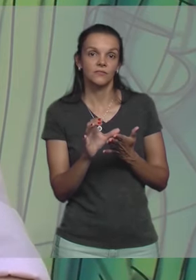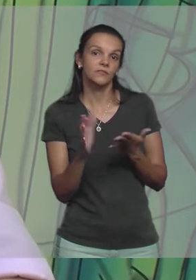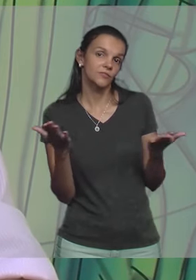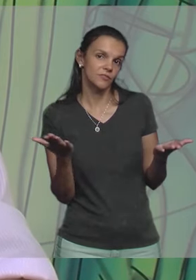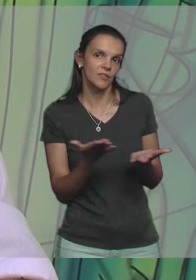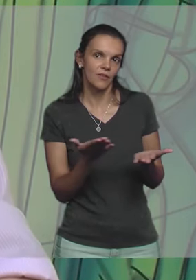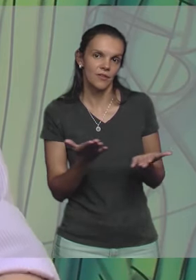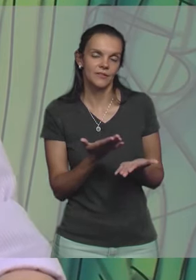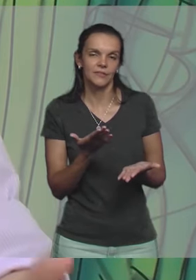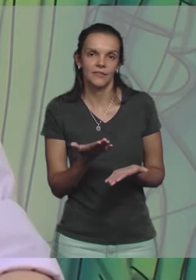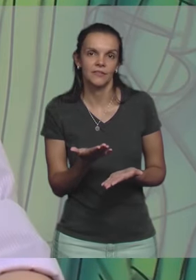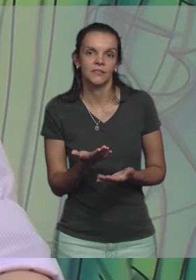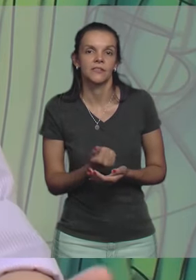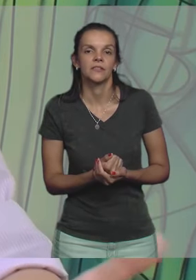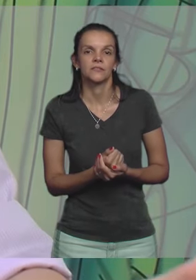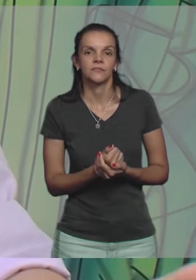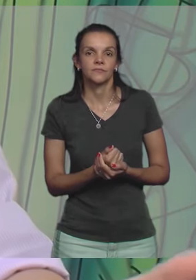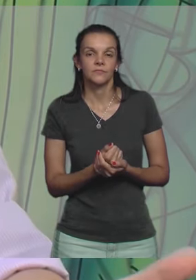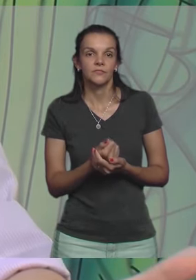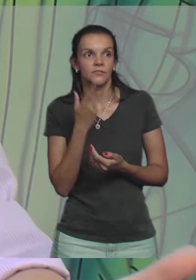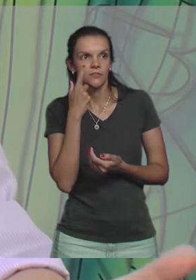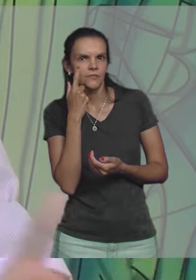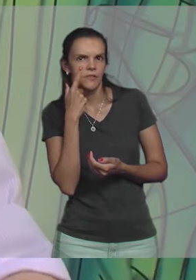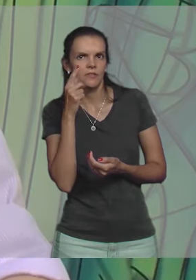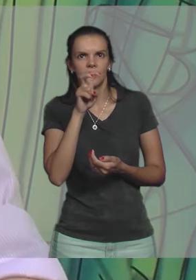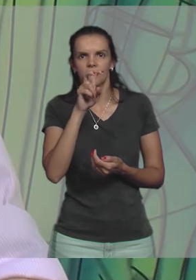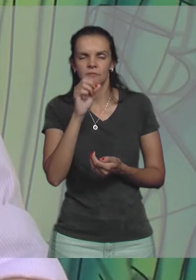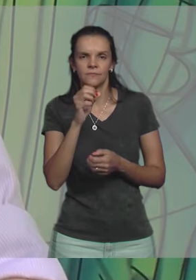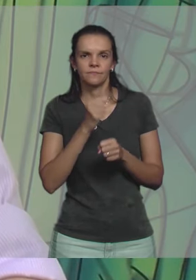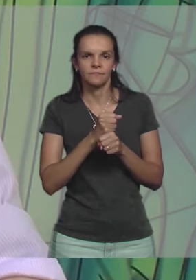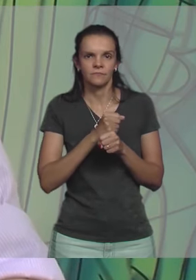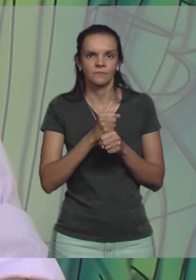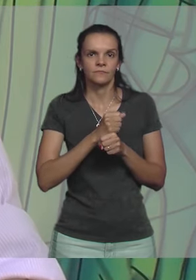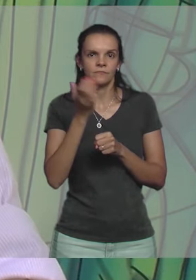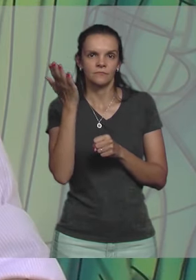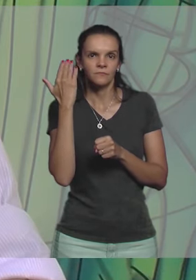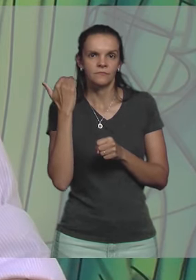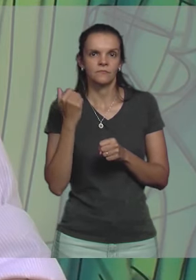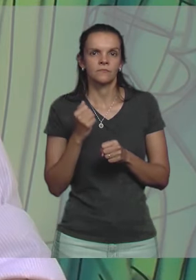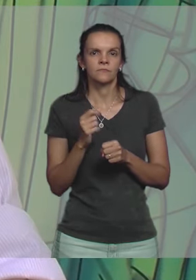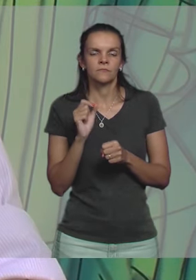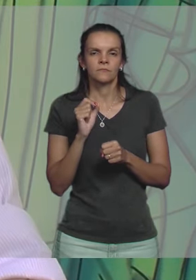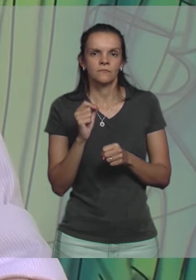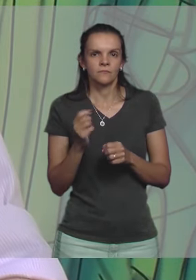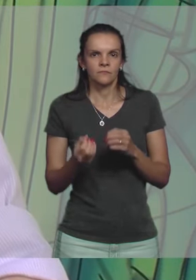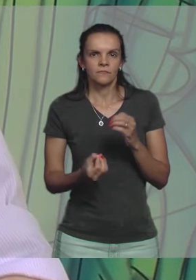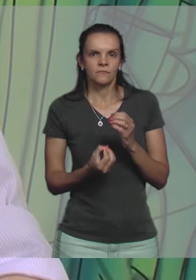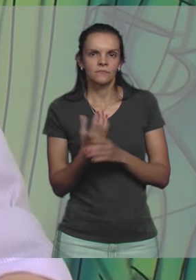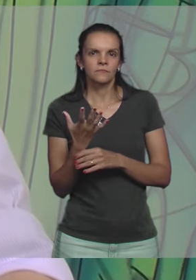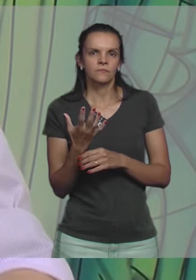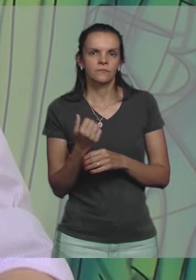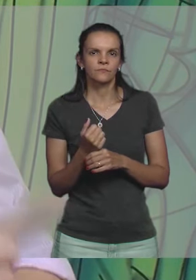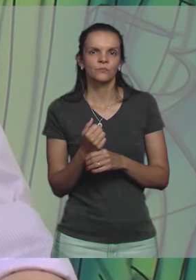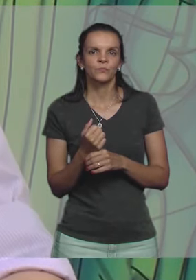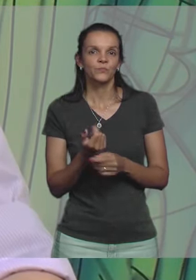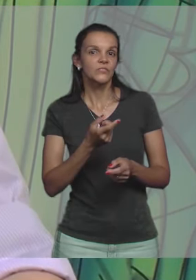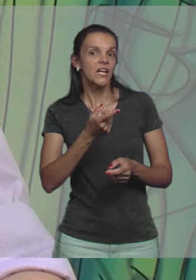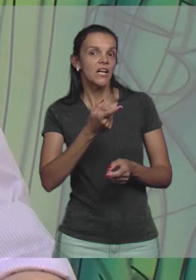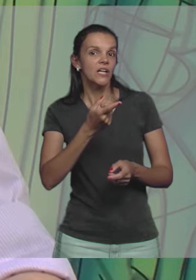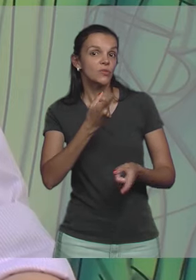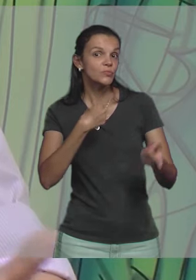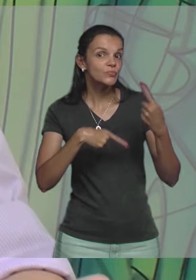feito até então. Pelo contrário, se a gente olhar os últimos 50 anos, o que houve foi um incentivo no sentido